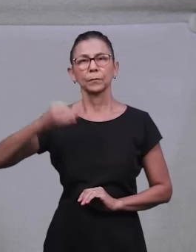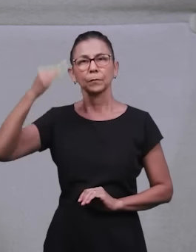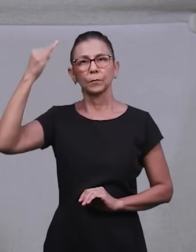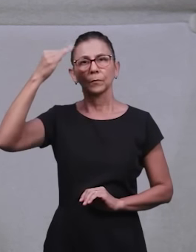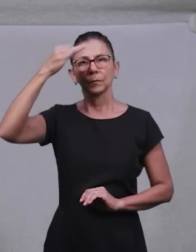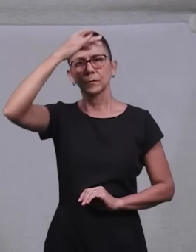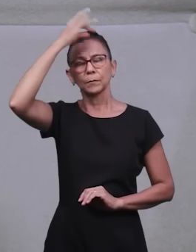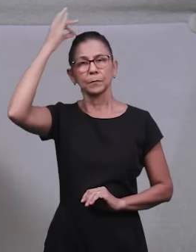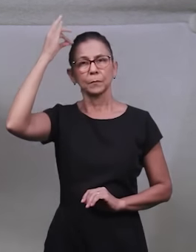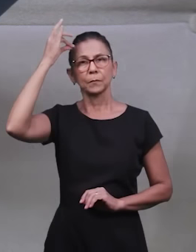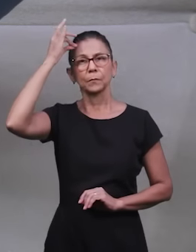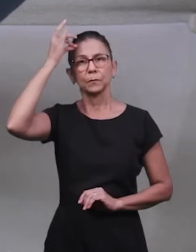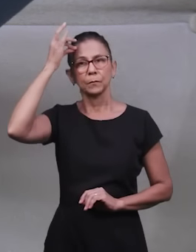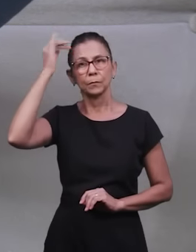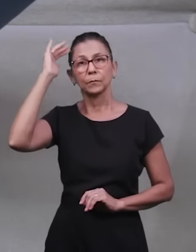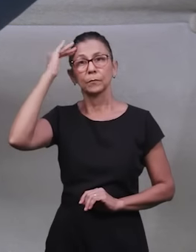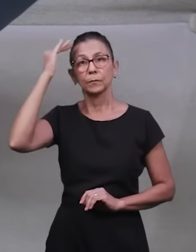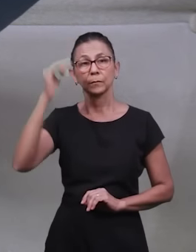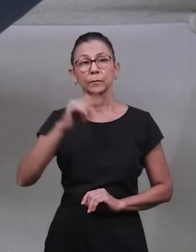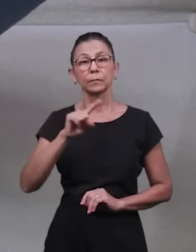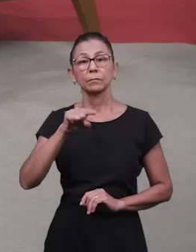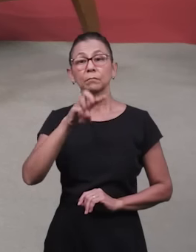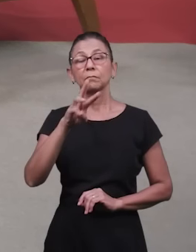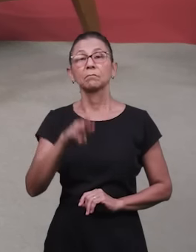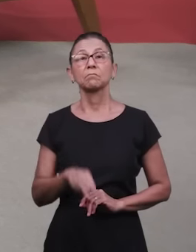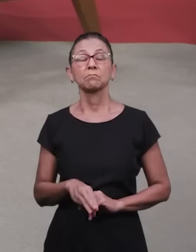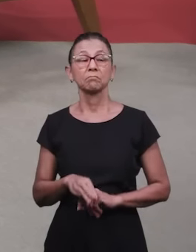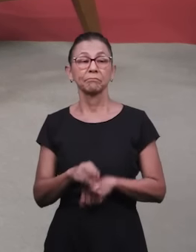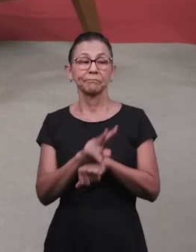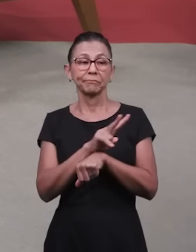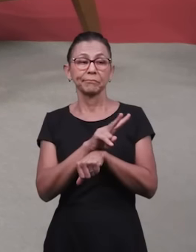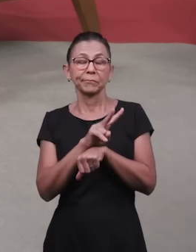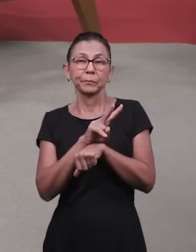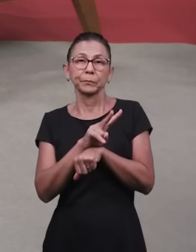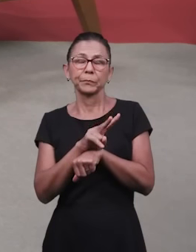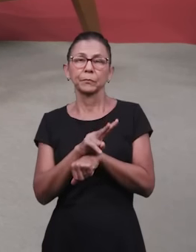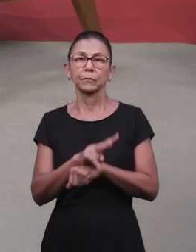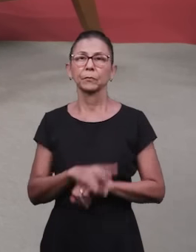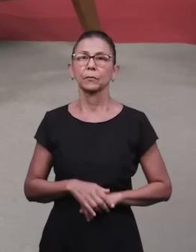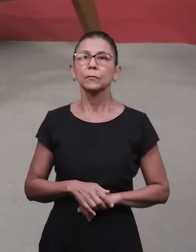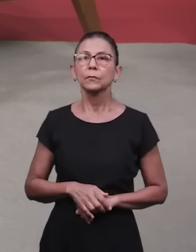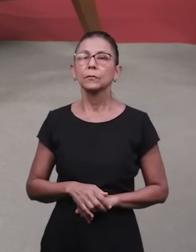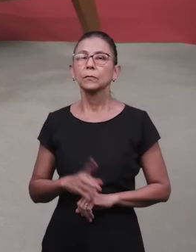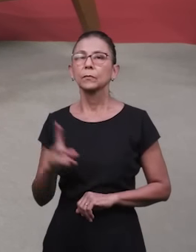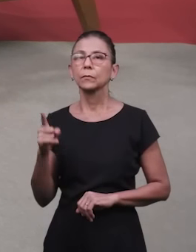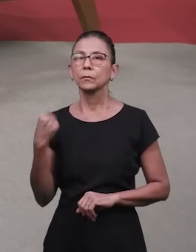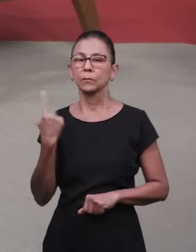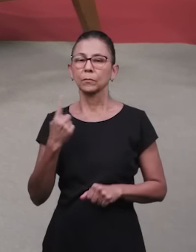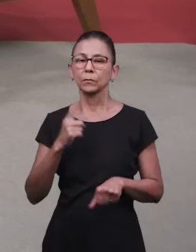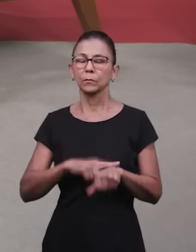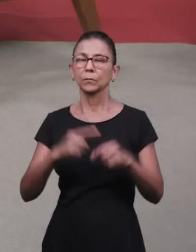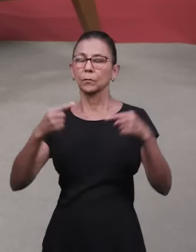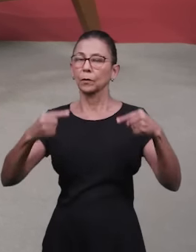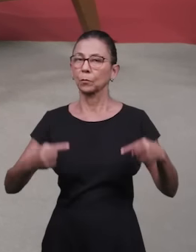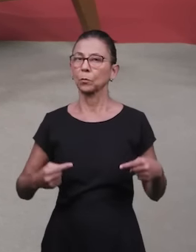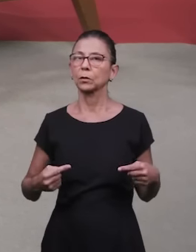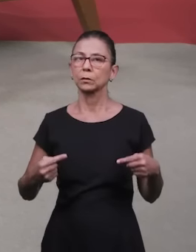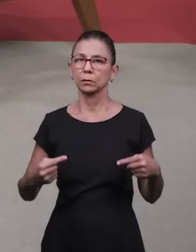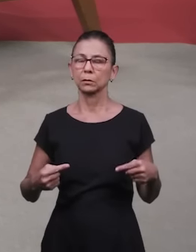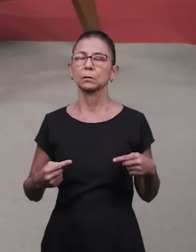Coríntios, entender quem são esses guardas. Porque nós estamos vivendo um momento de oposição, e